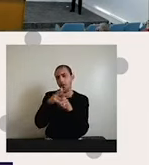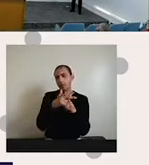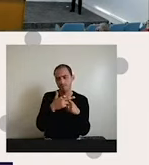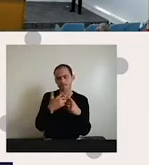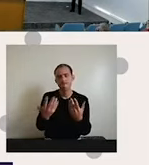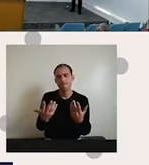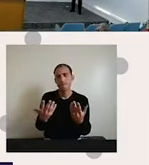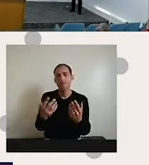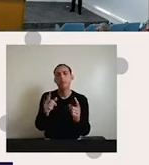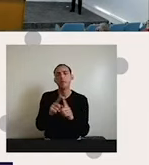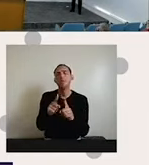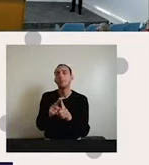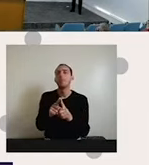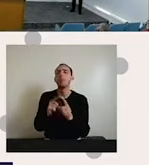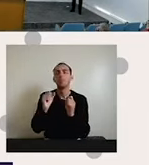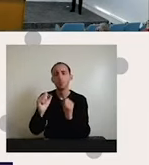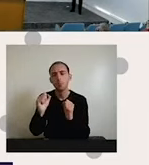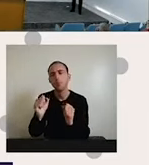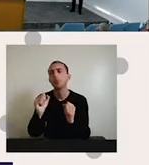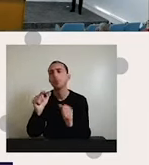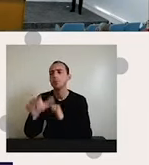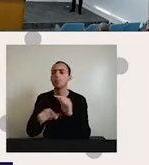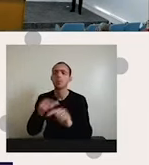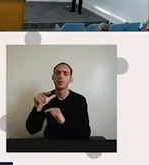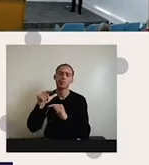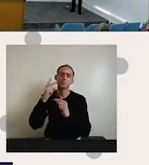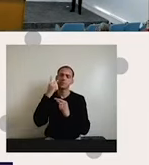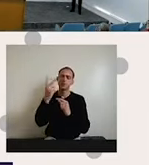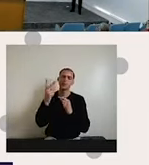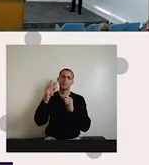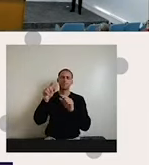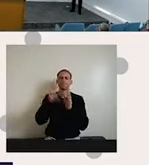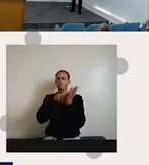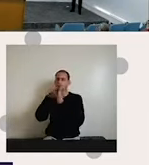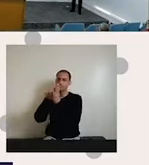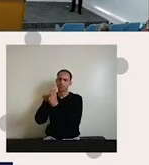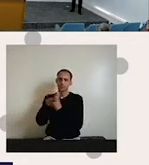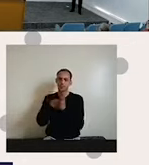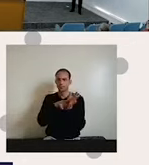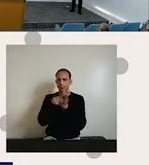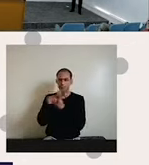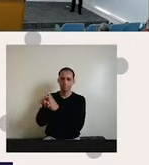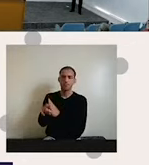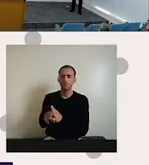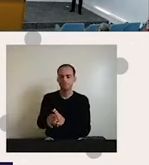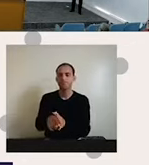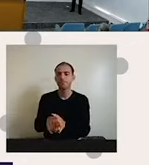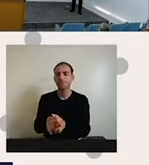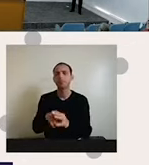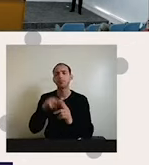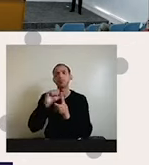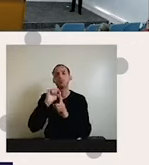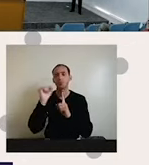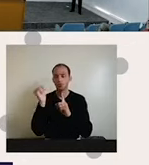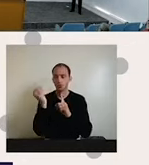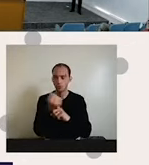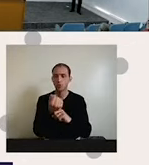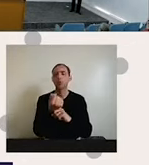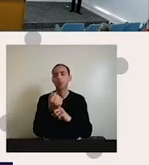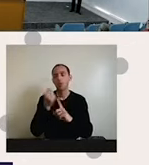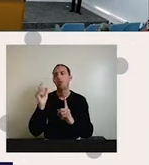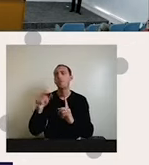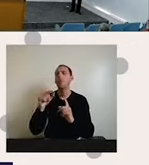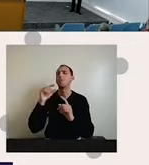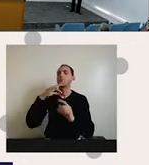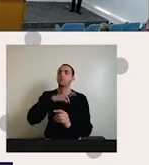com essa pesquisa? Que não batia a situação de que era um benefício acidentário com a percepção da pessoa de que o trabalho era